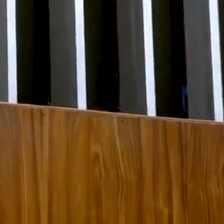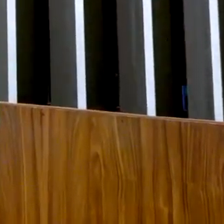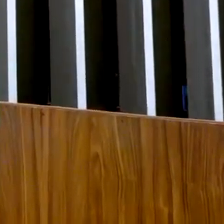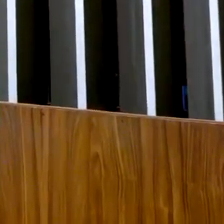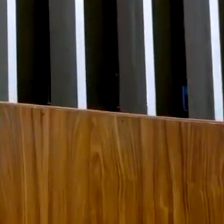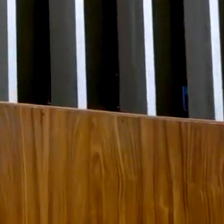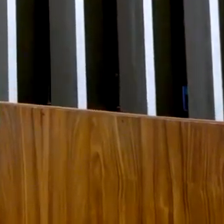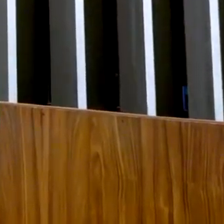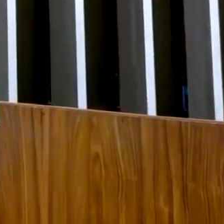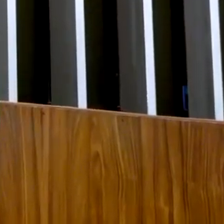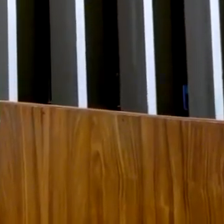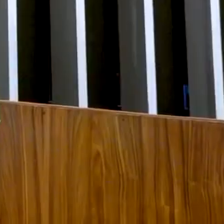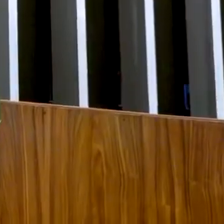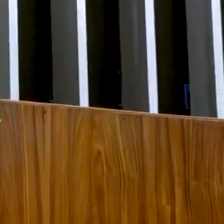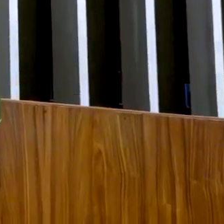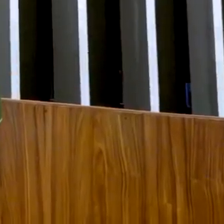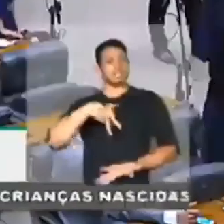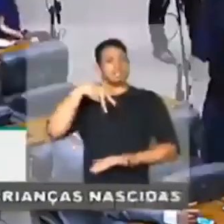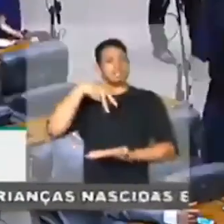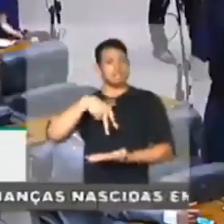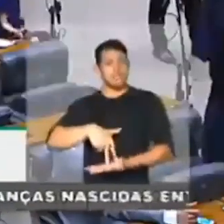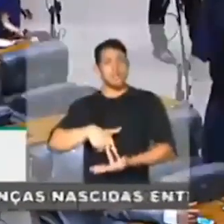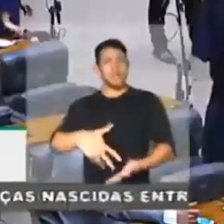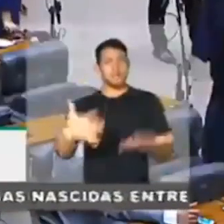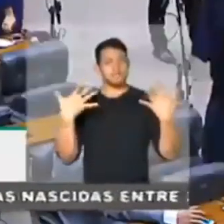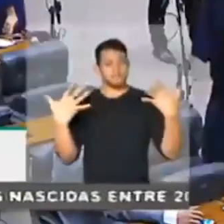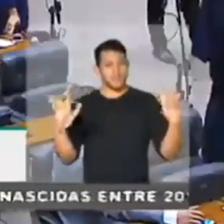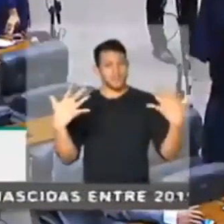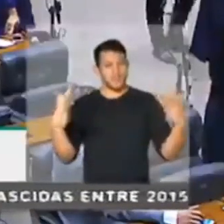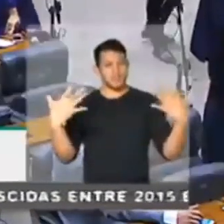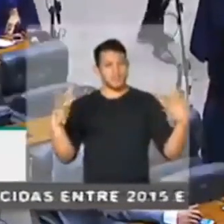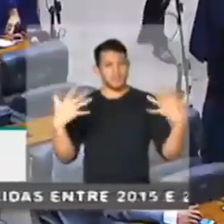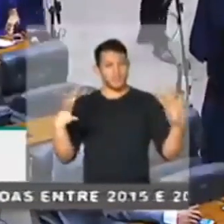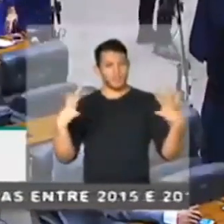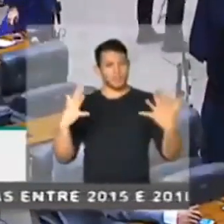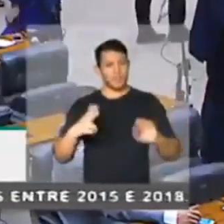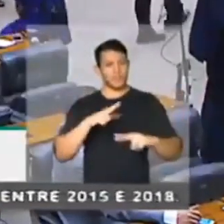com toda a nossa potência, de pé, porque é isso que merece.